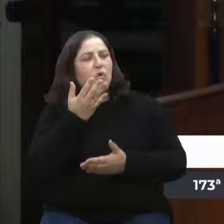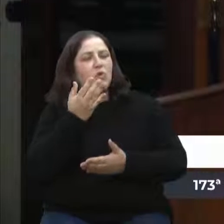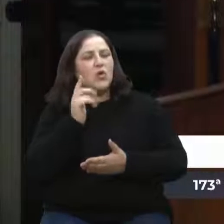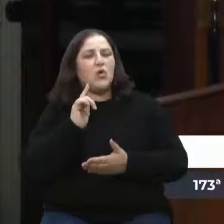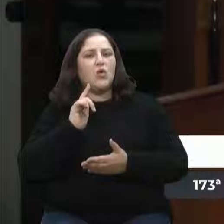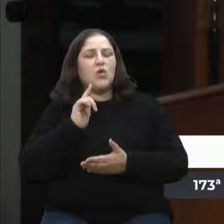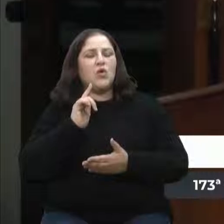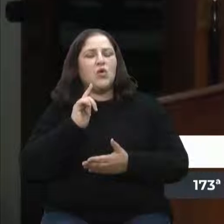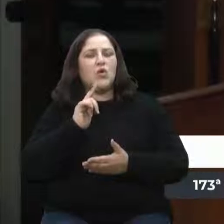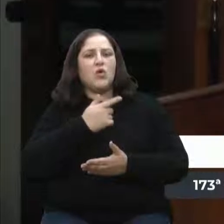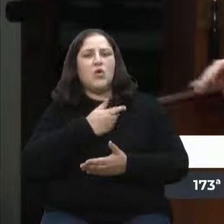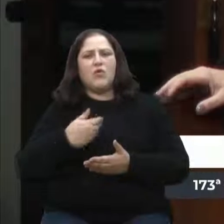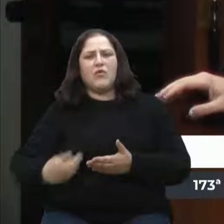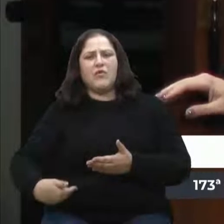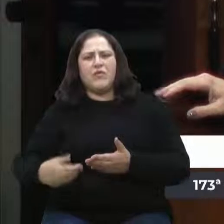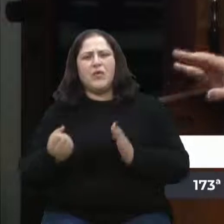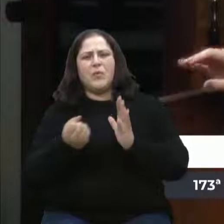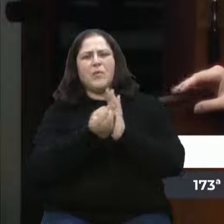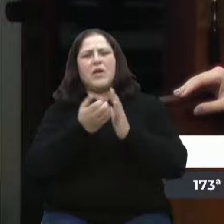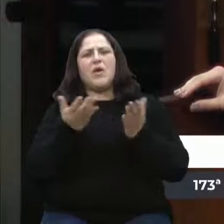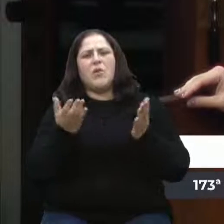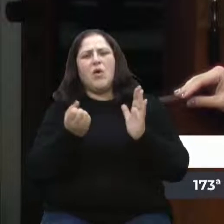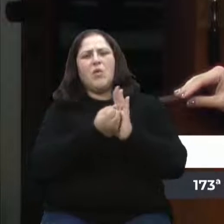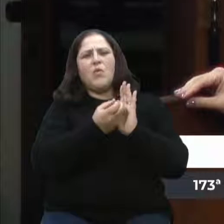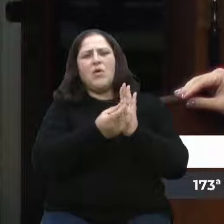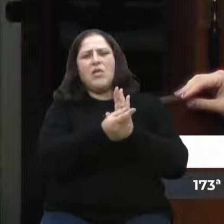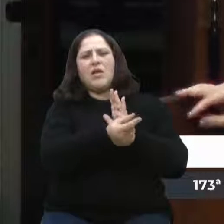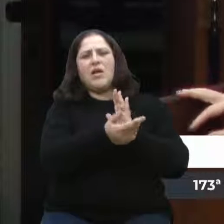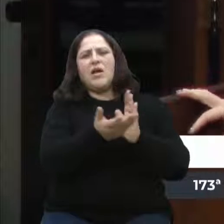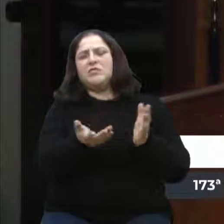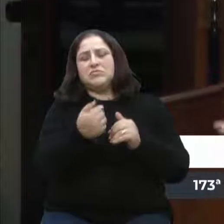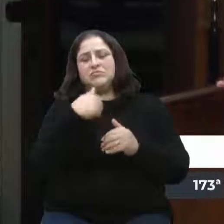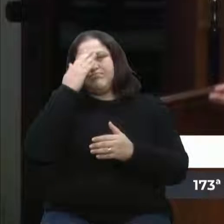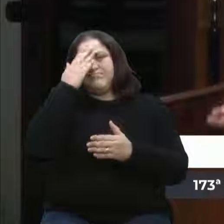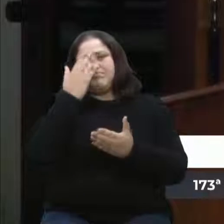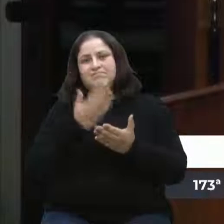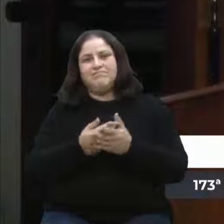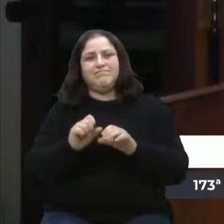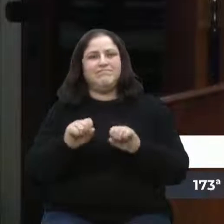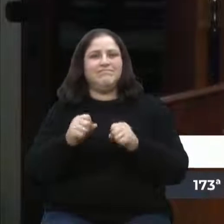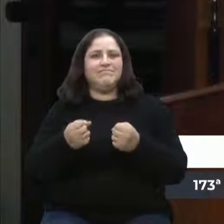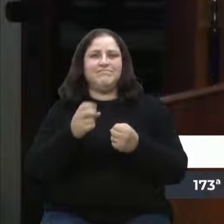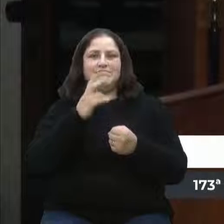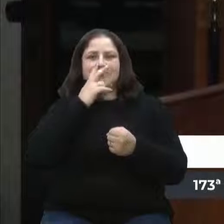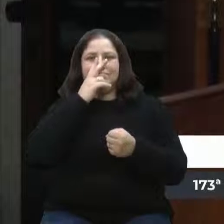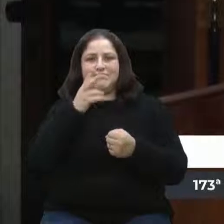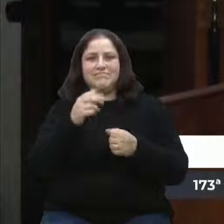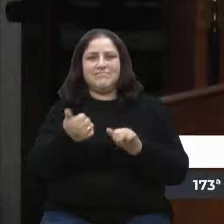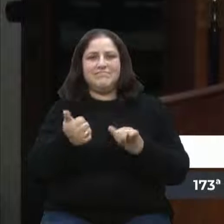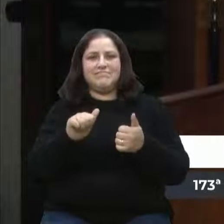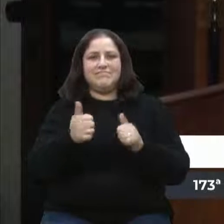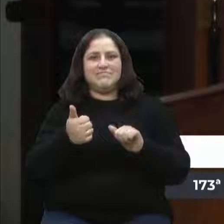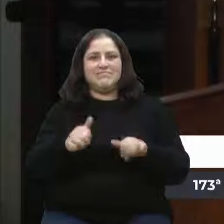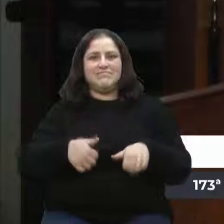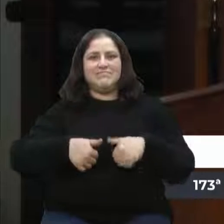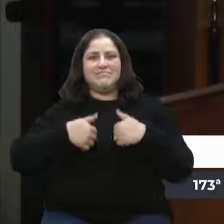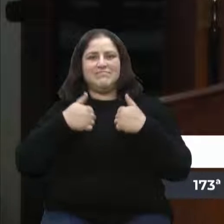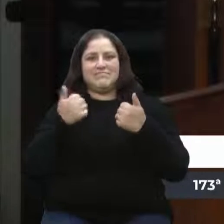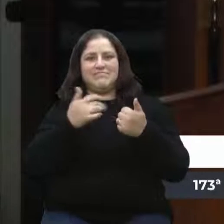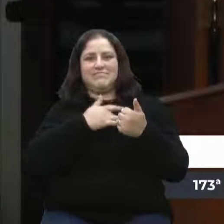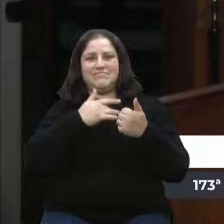esse governo vai deixar como legado? E eu não tenho dúvidas de que é um esforço enorme para qualificar e melhorar